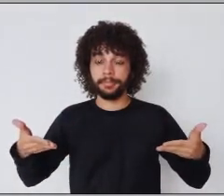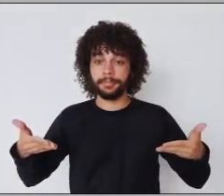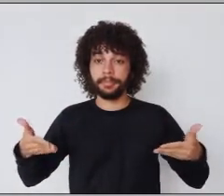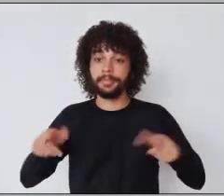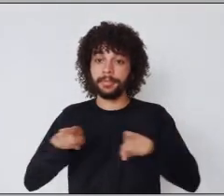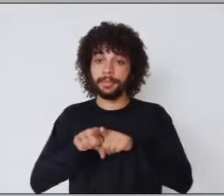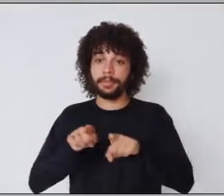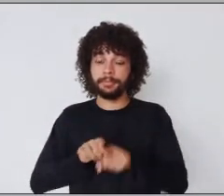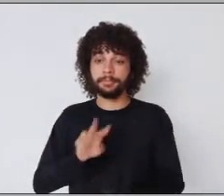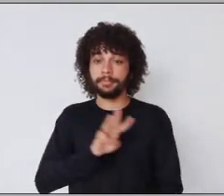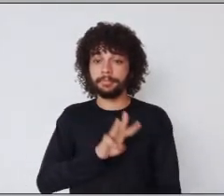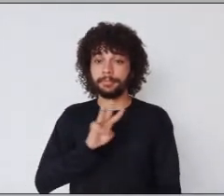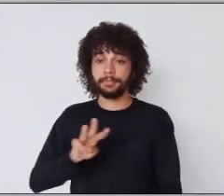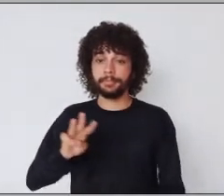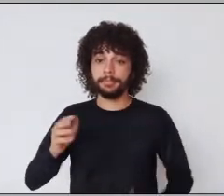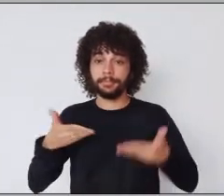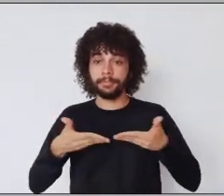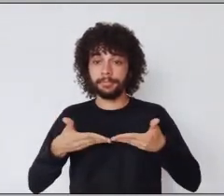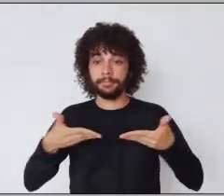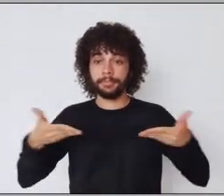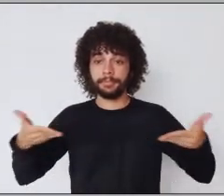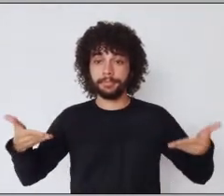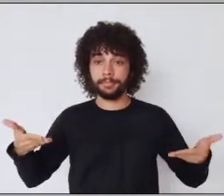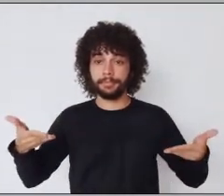cetic@unifespa.edu.br e o nosso site